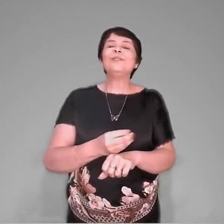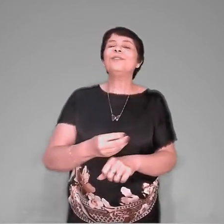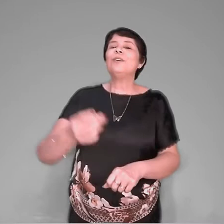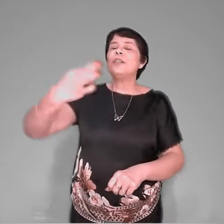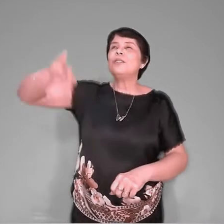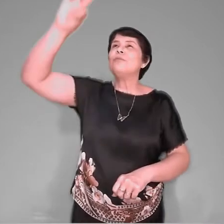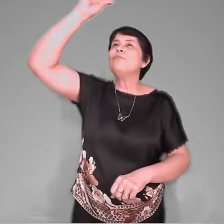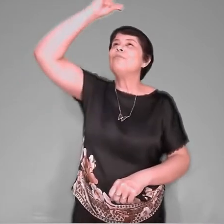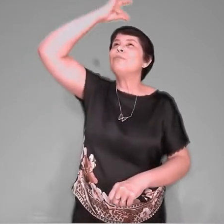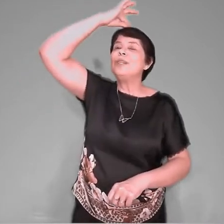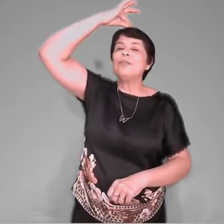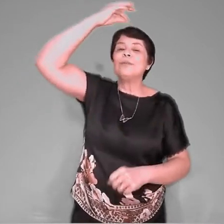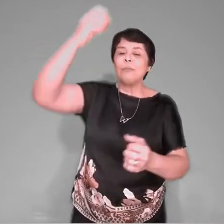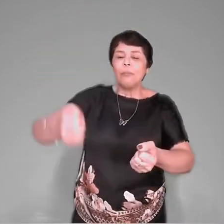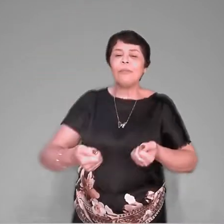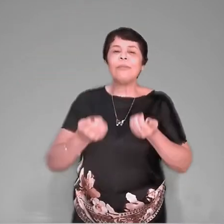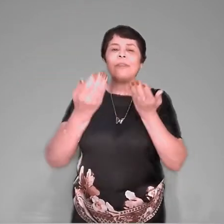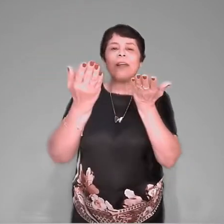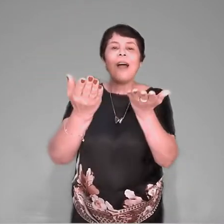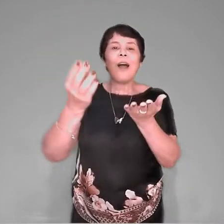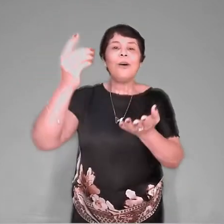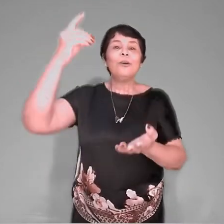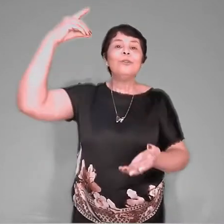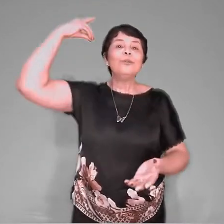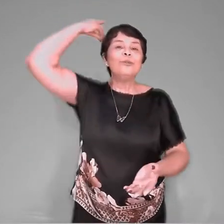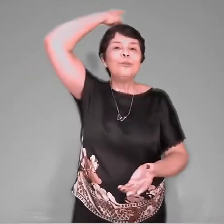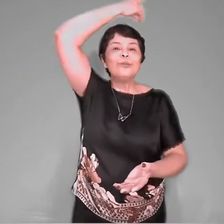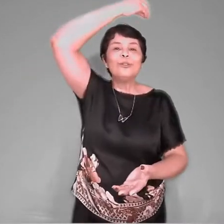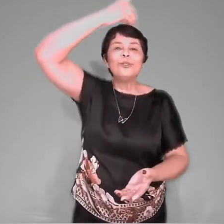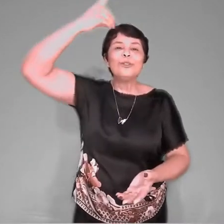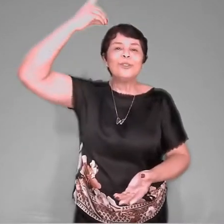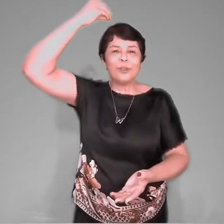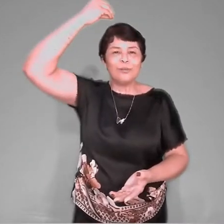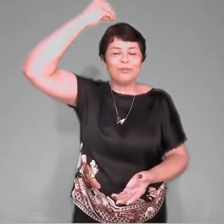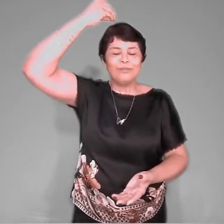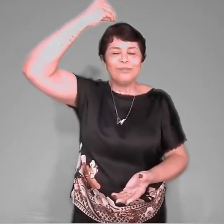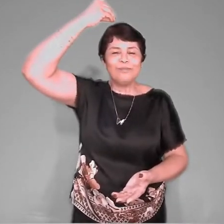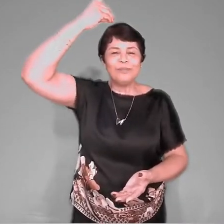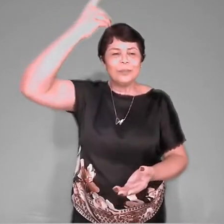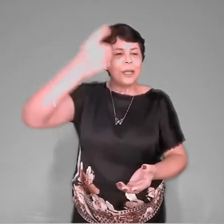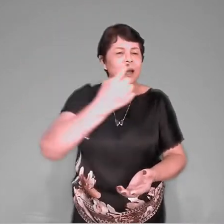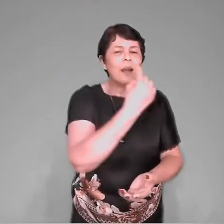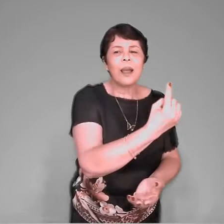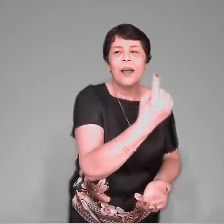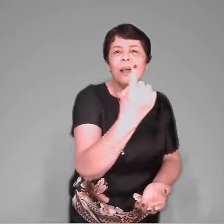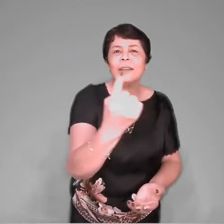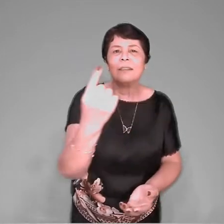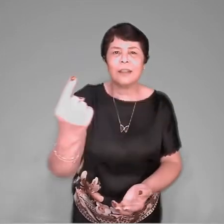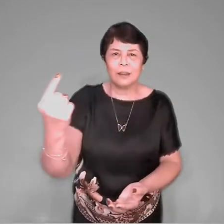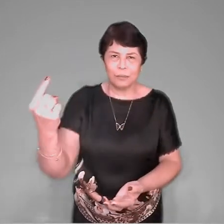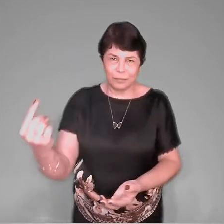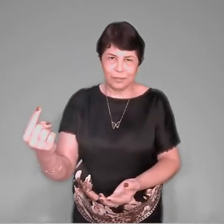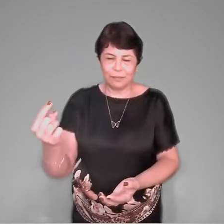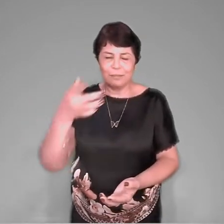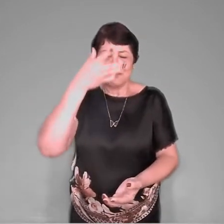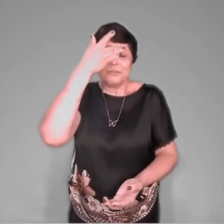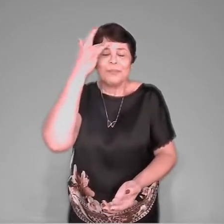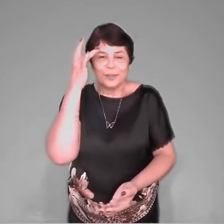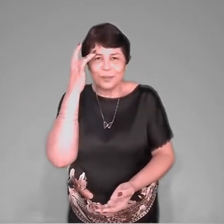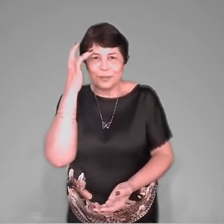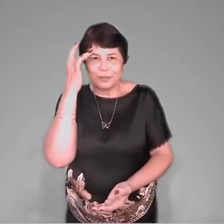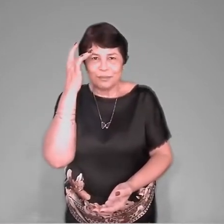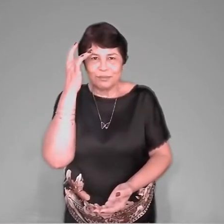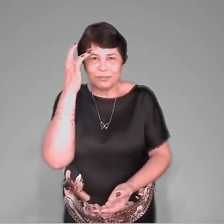espirituais. Por isso que Paulo diz, edifício, versículo 21 do capítulo 2, bem ajustado. Isto é,